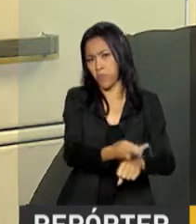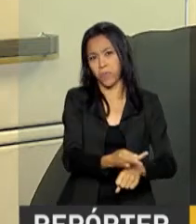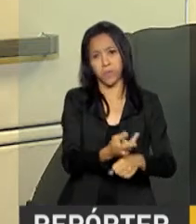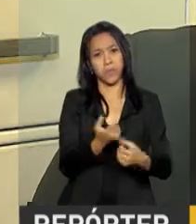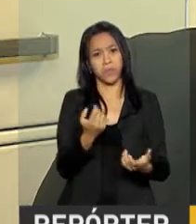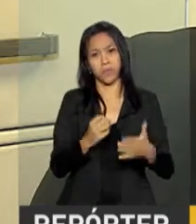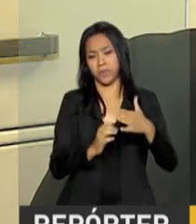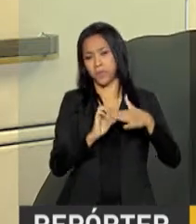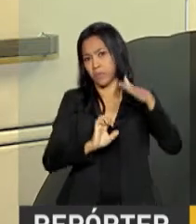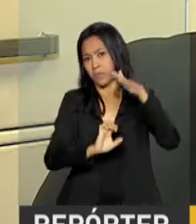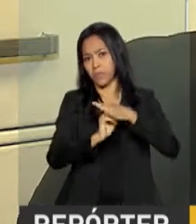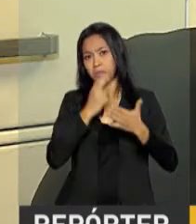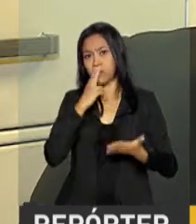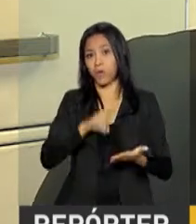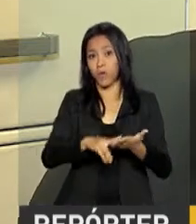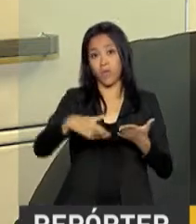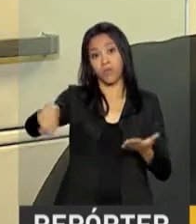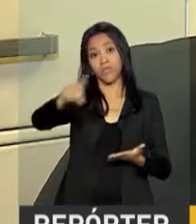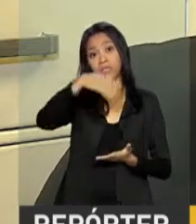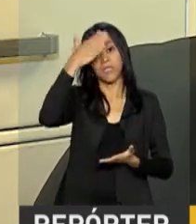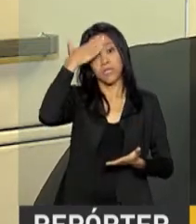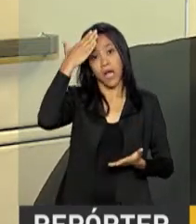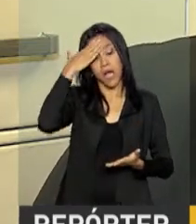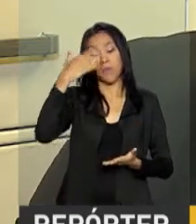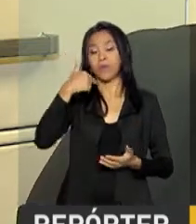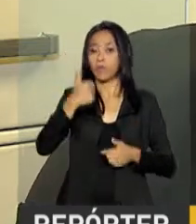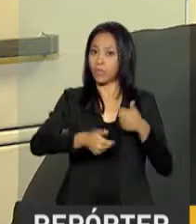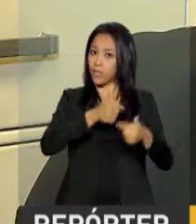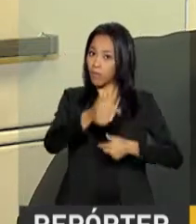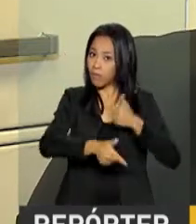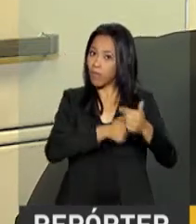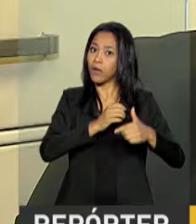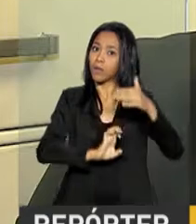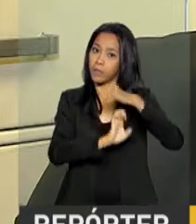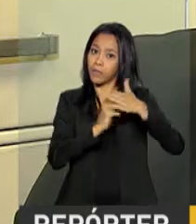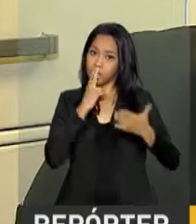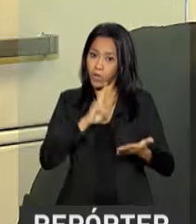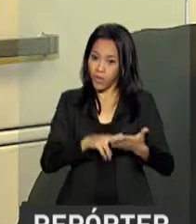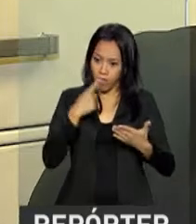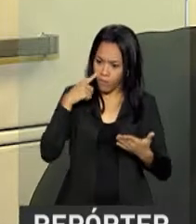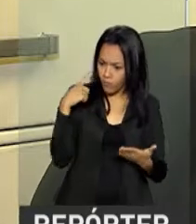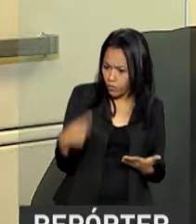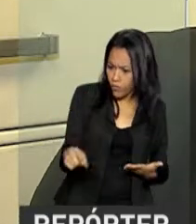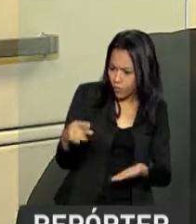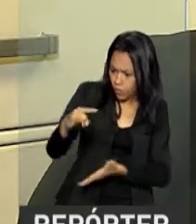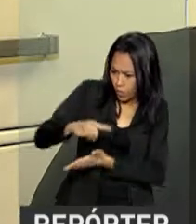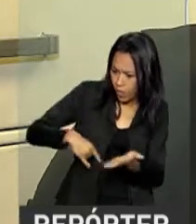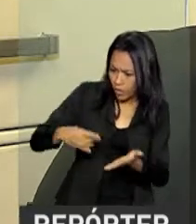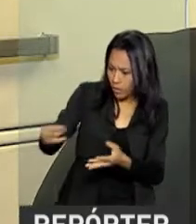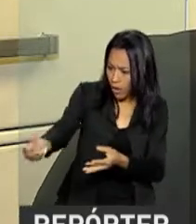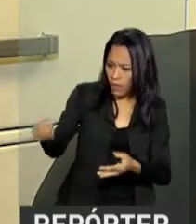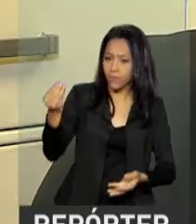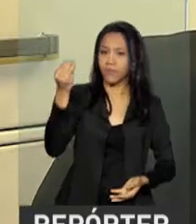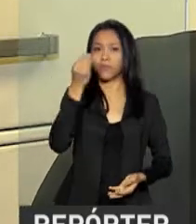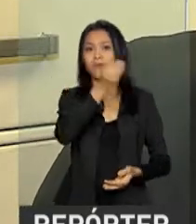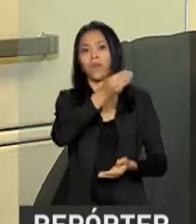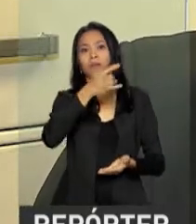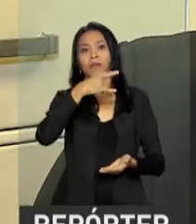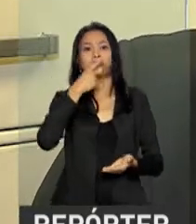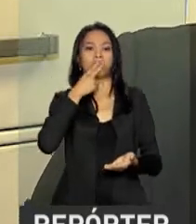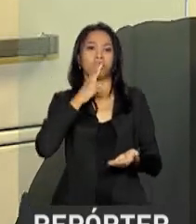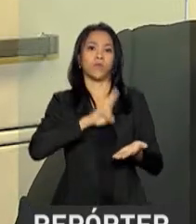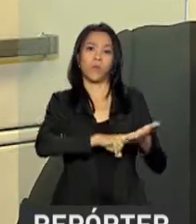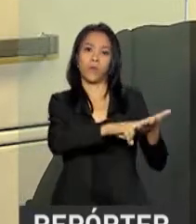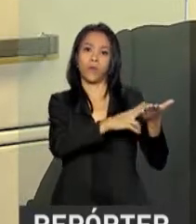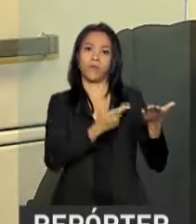importante que todos os cidadãos saibam desse serviço dos Correios. Se ele achar o documento, que entregue nas nossas agências ou coloque nas nossas caixas de